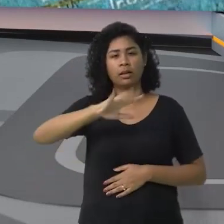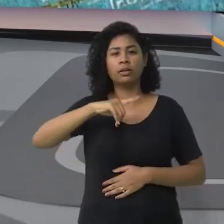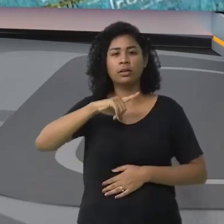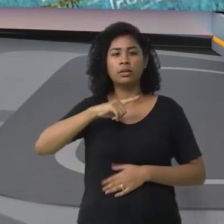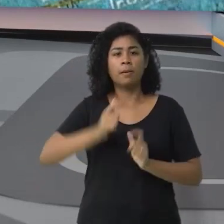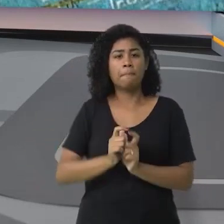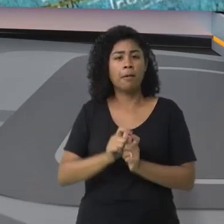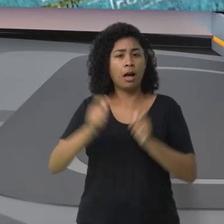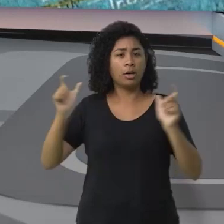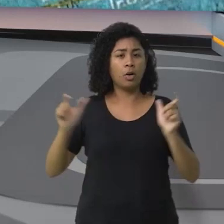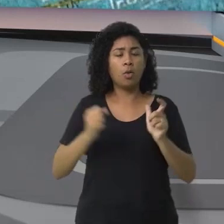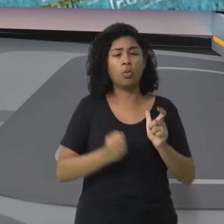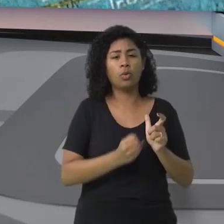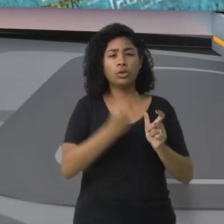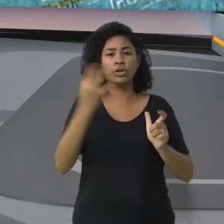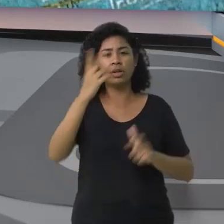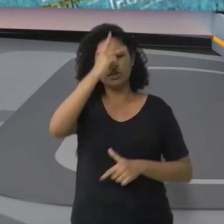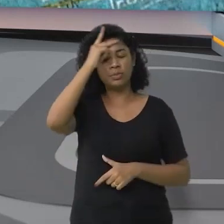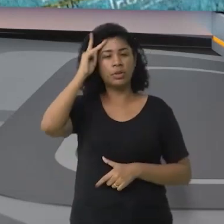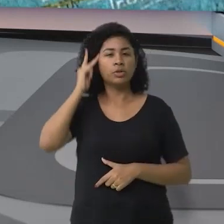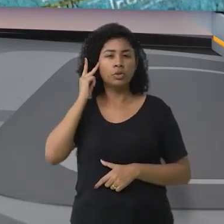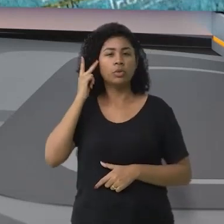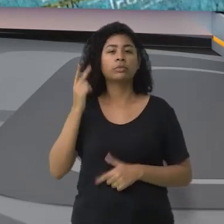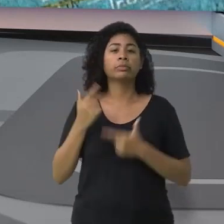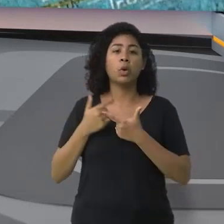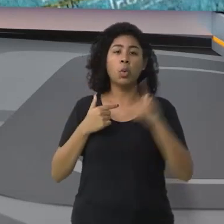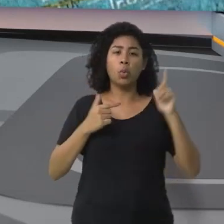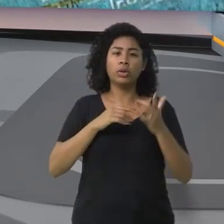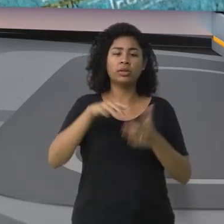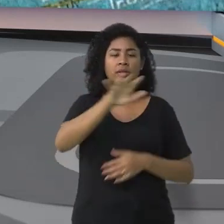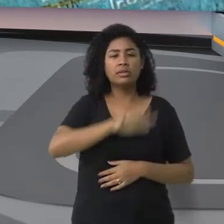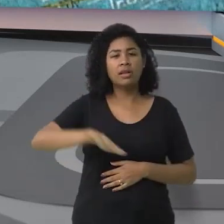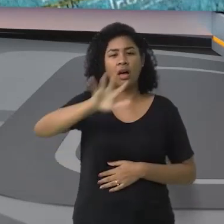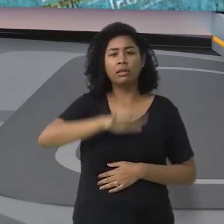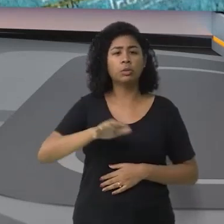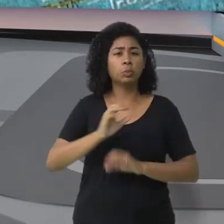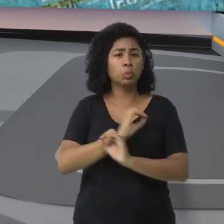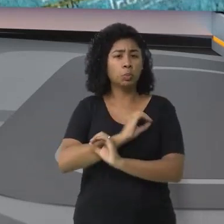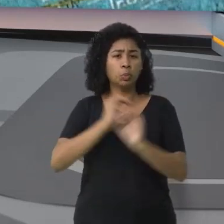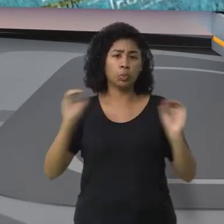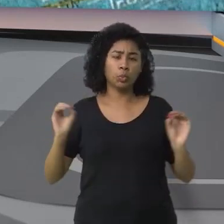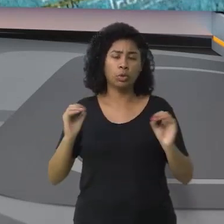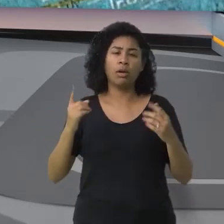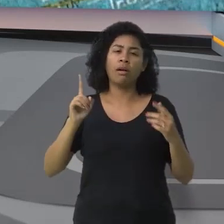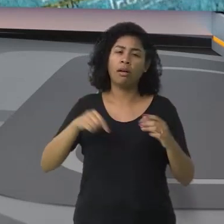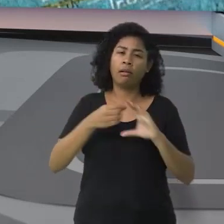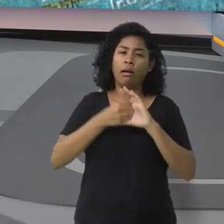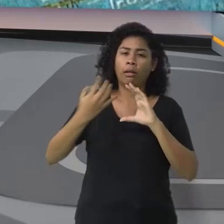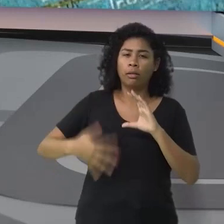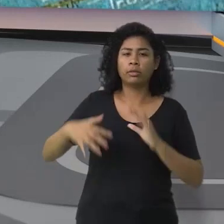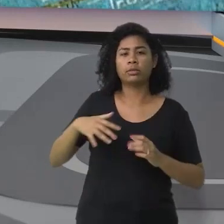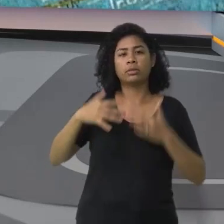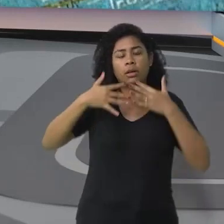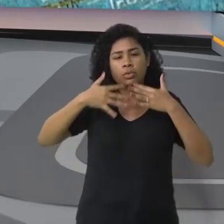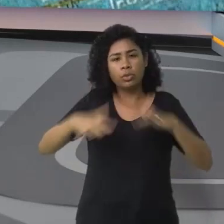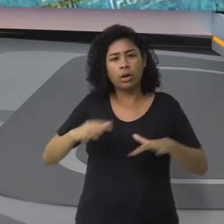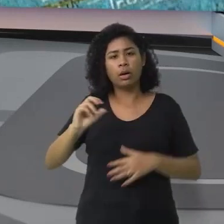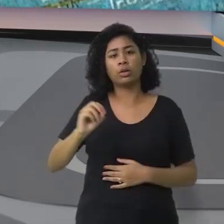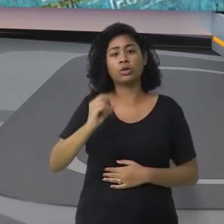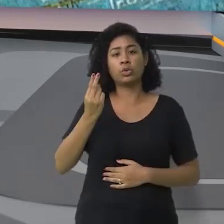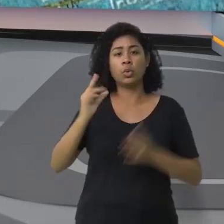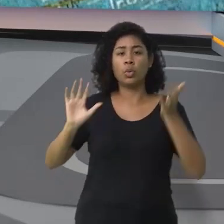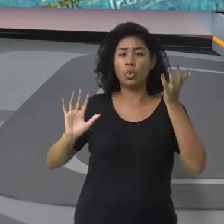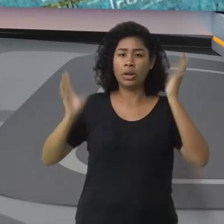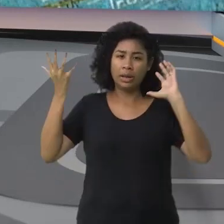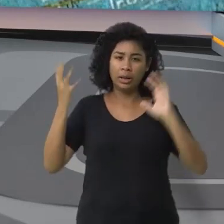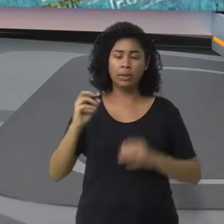de habitantes, enquanto outras não existe nenhuma, ou por fatores naturais, ou por fatores